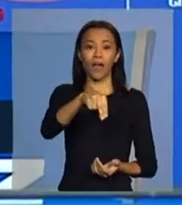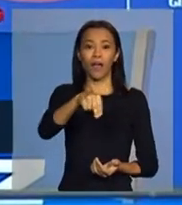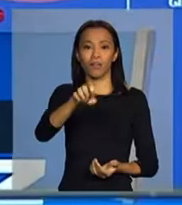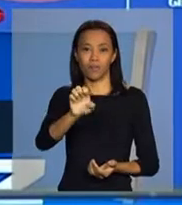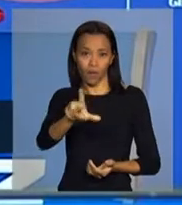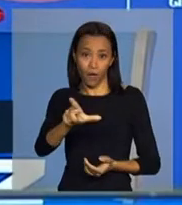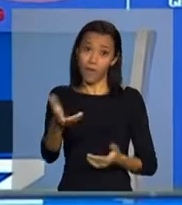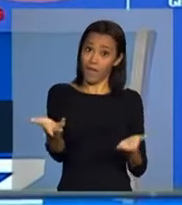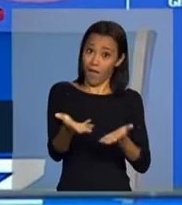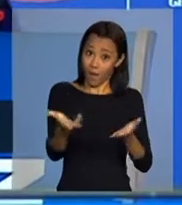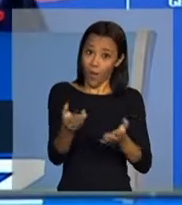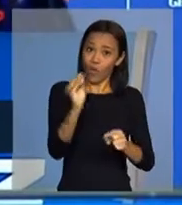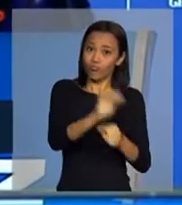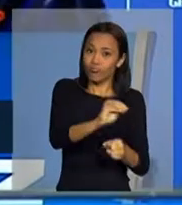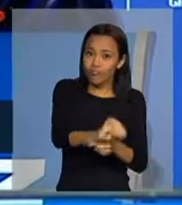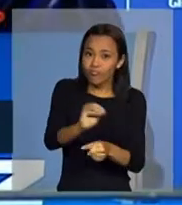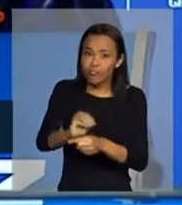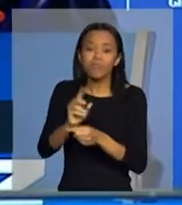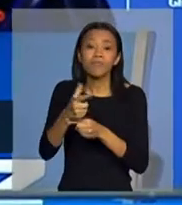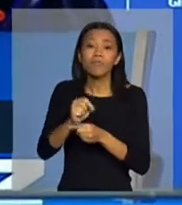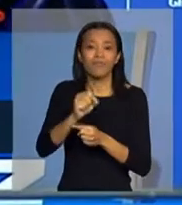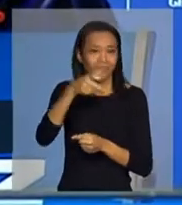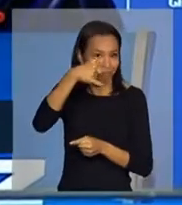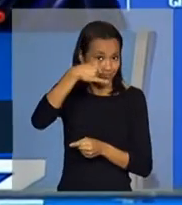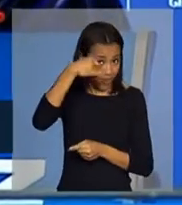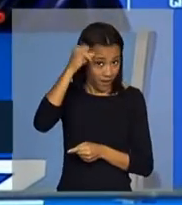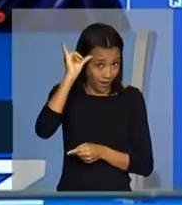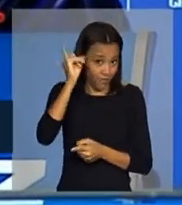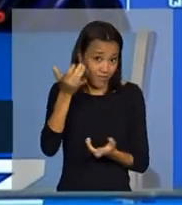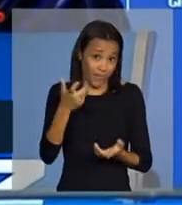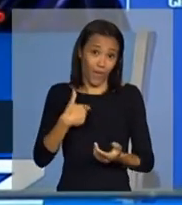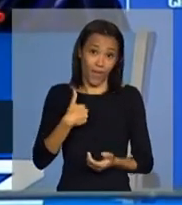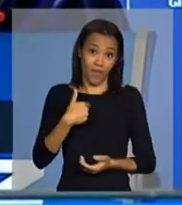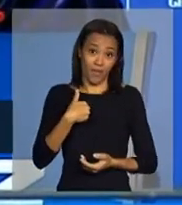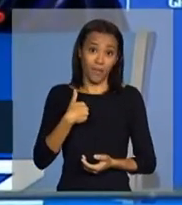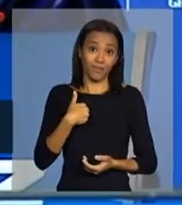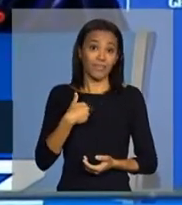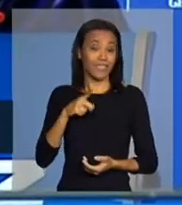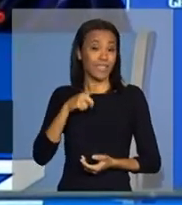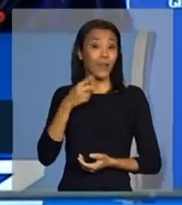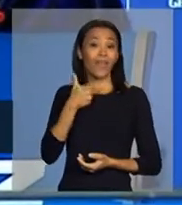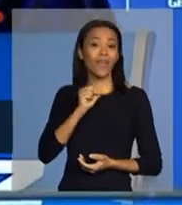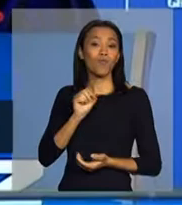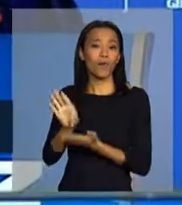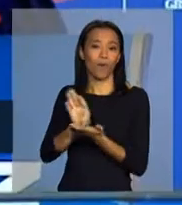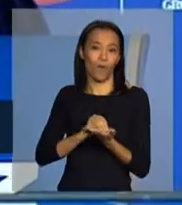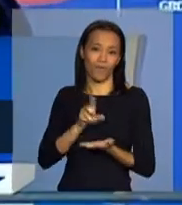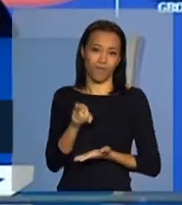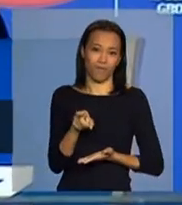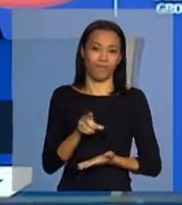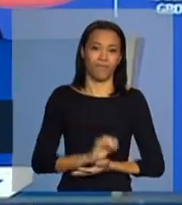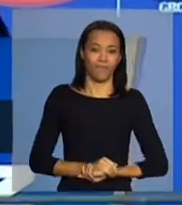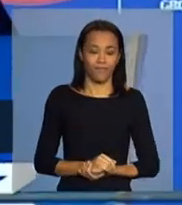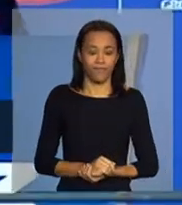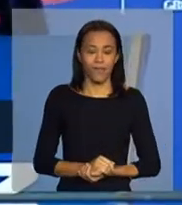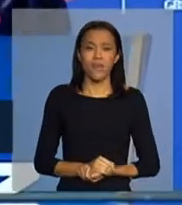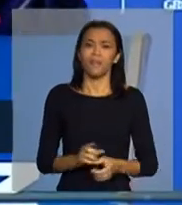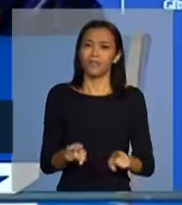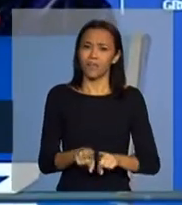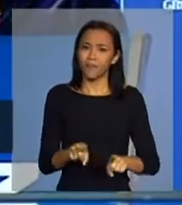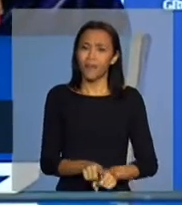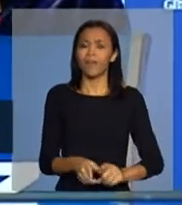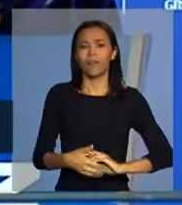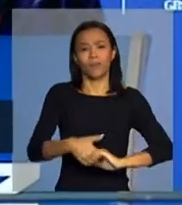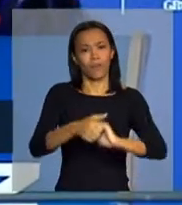é um criador de gado. Então, eu tenho a quem copiar. Queria